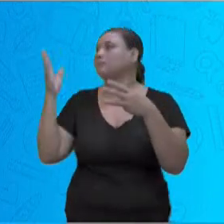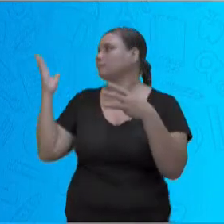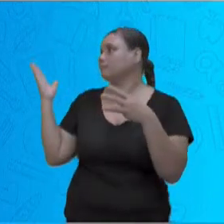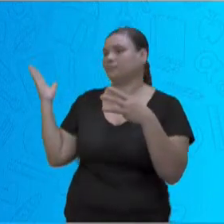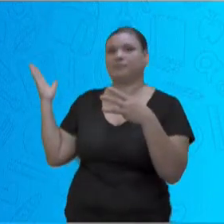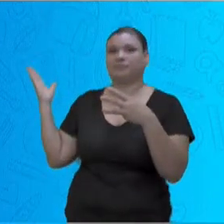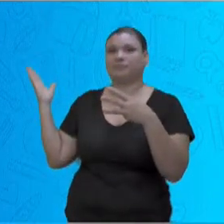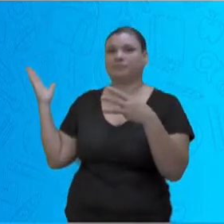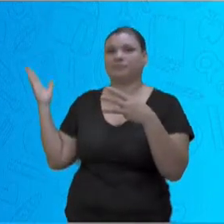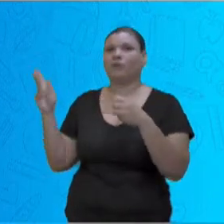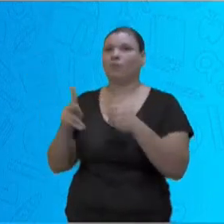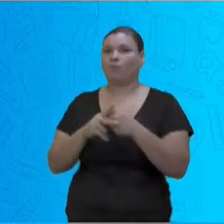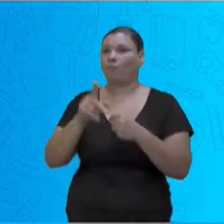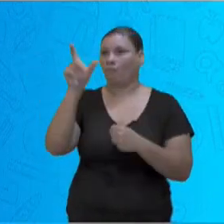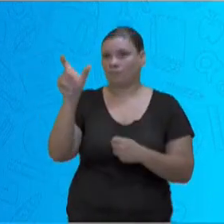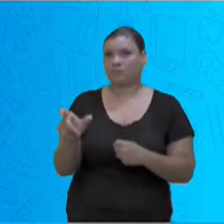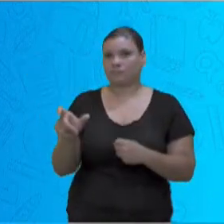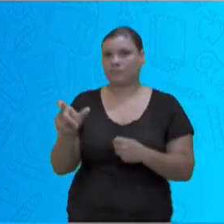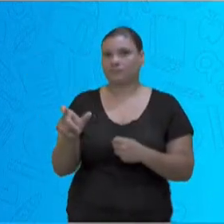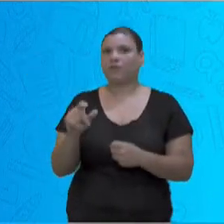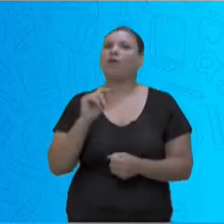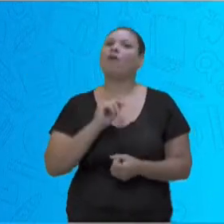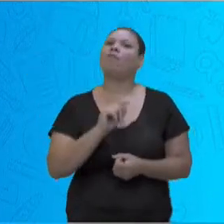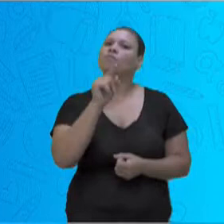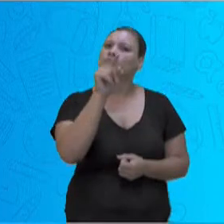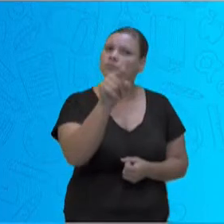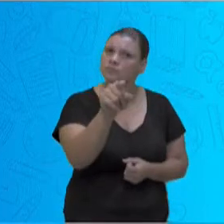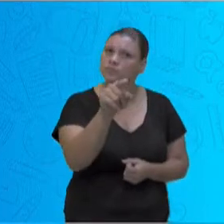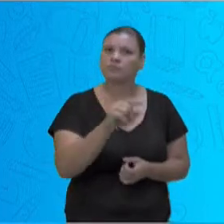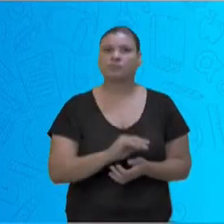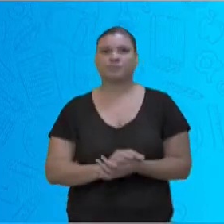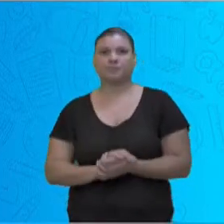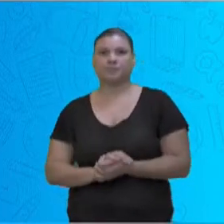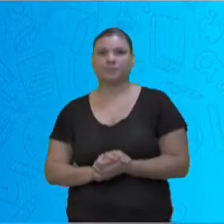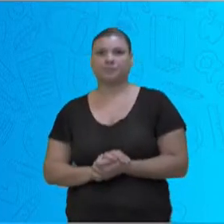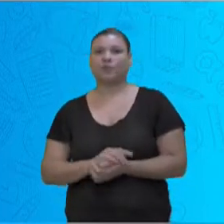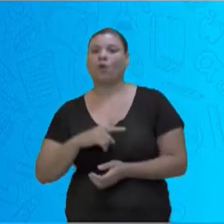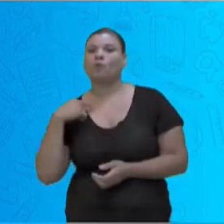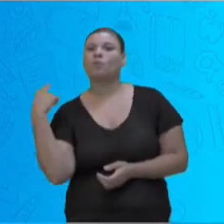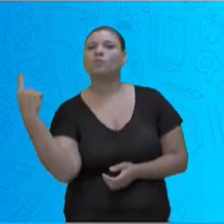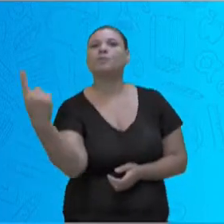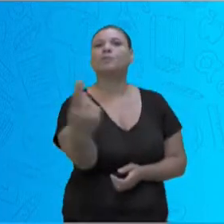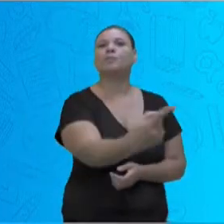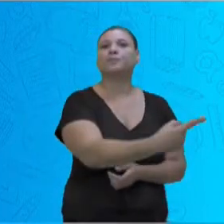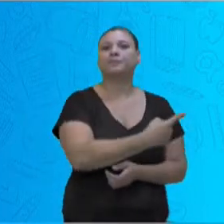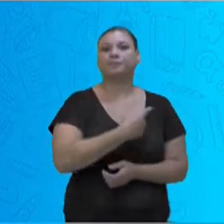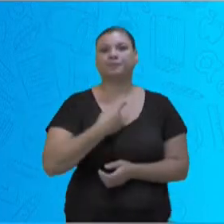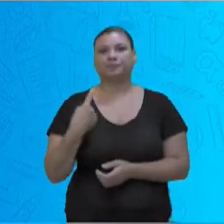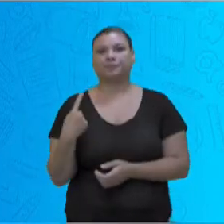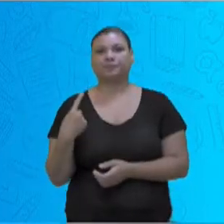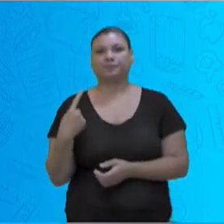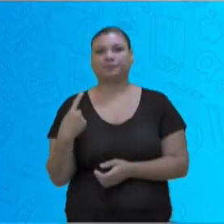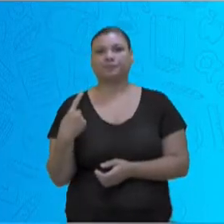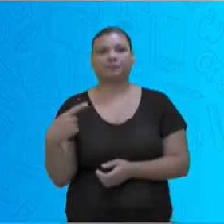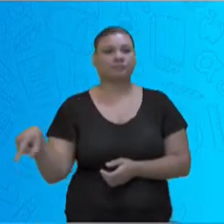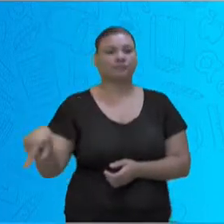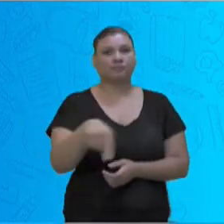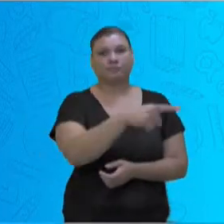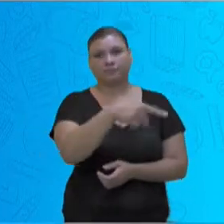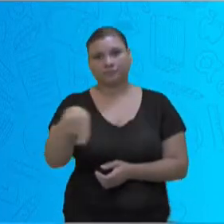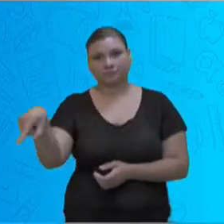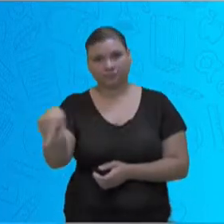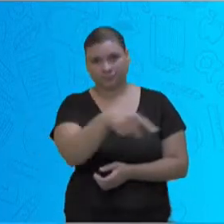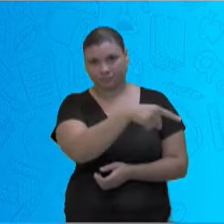pessoais, que são you, você, we, nós e they, que